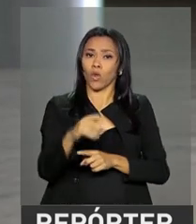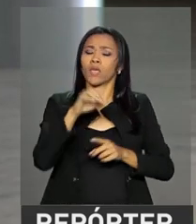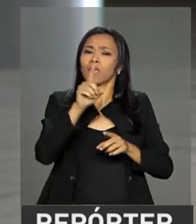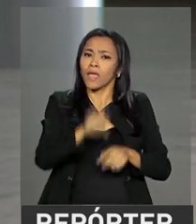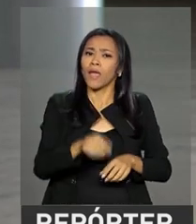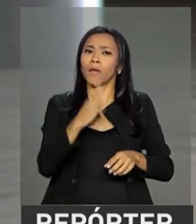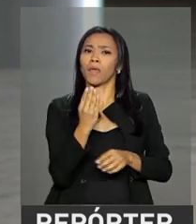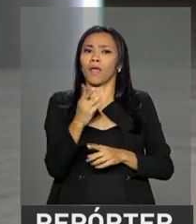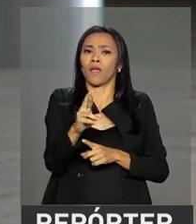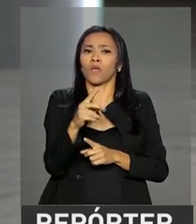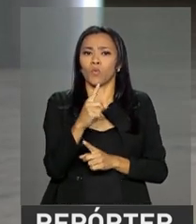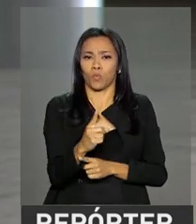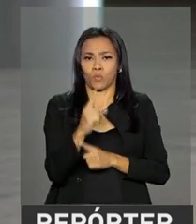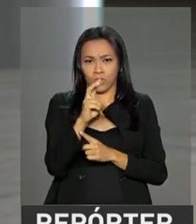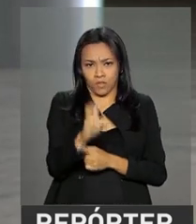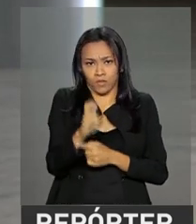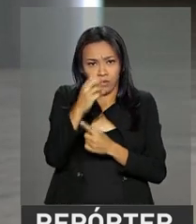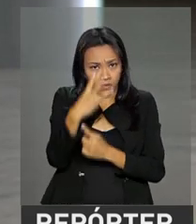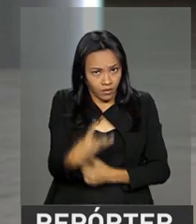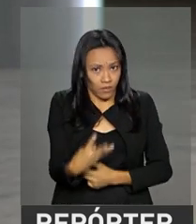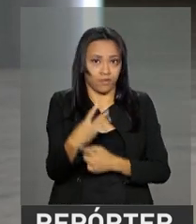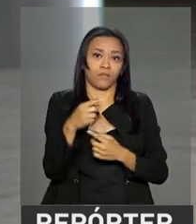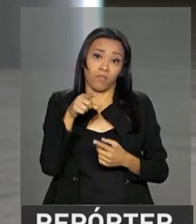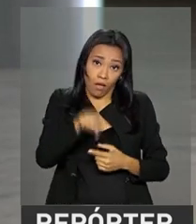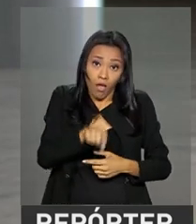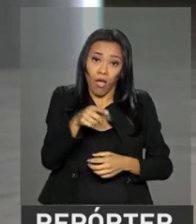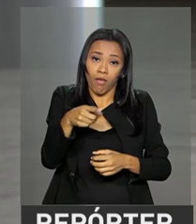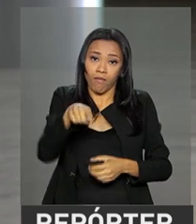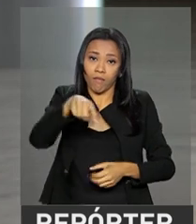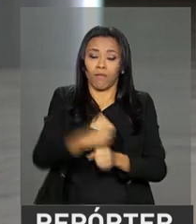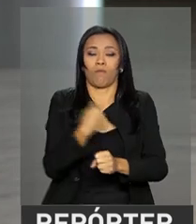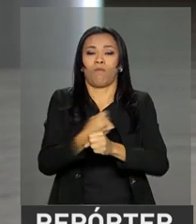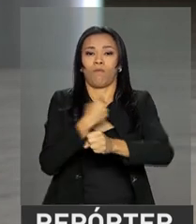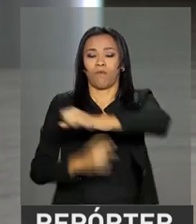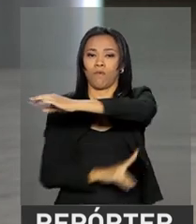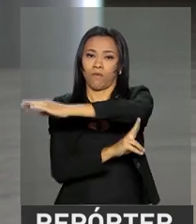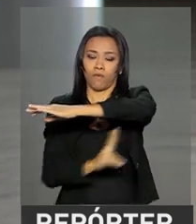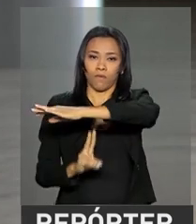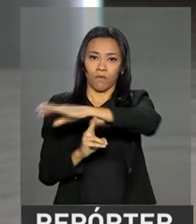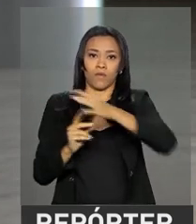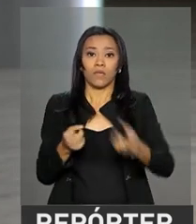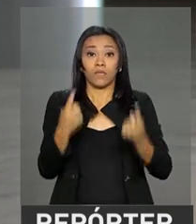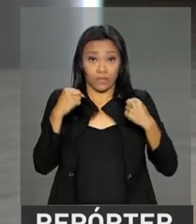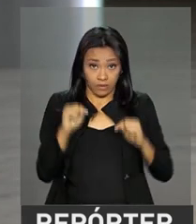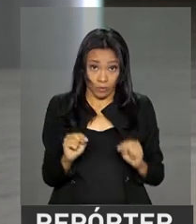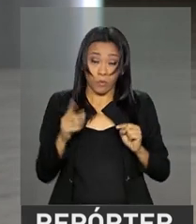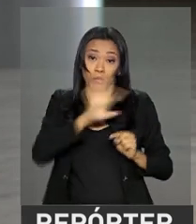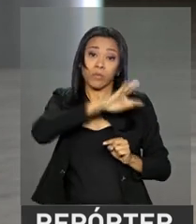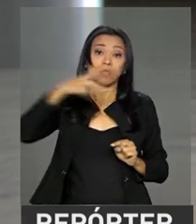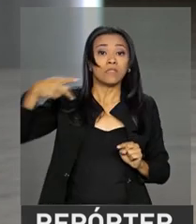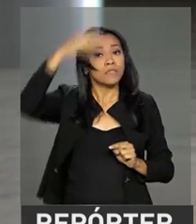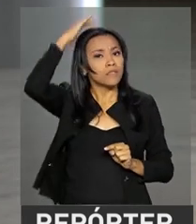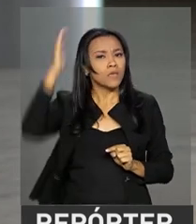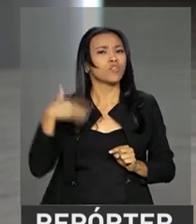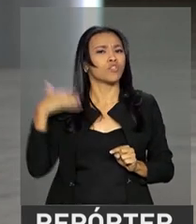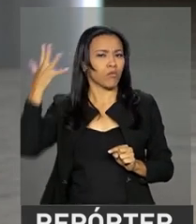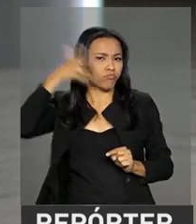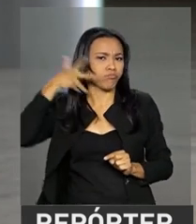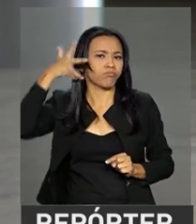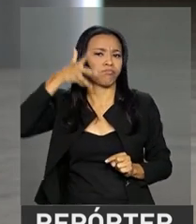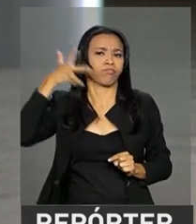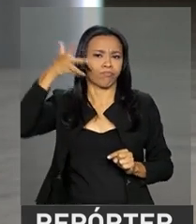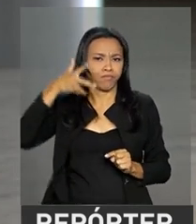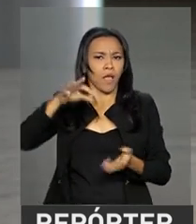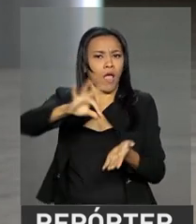a assinatura da ordem de serviço para a construção dessa ponte presidente michel temer então fez um discurso acompanhou essa assinatura